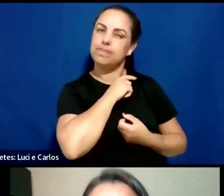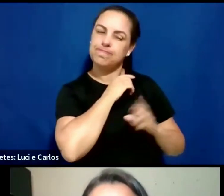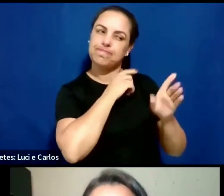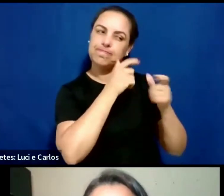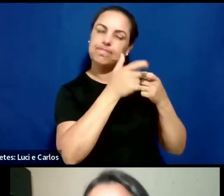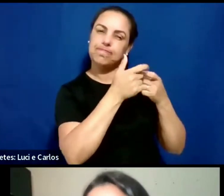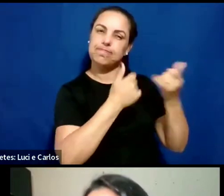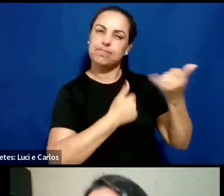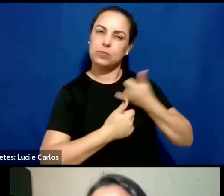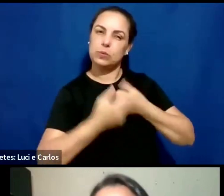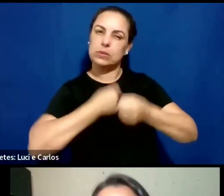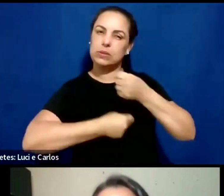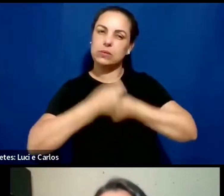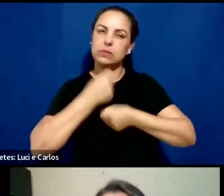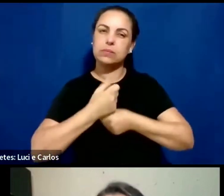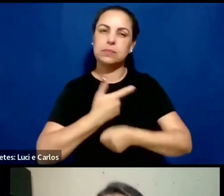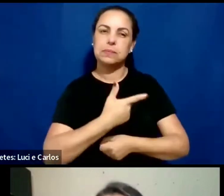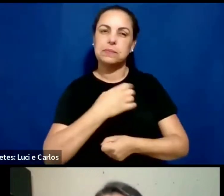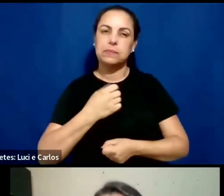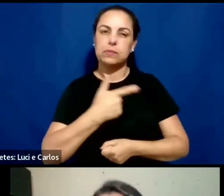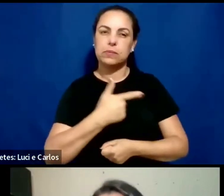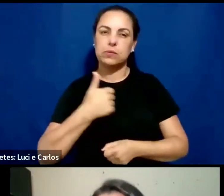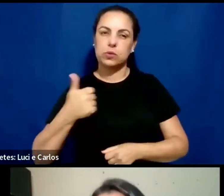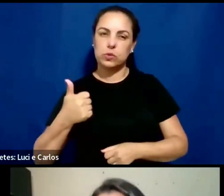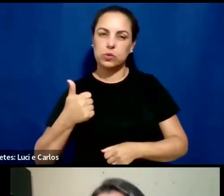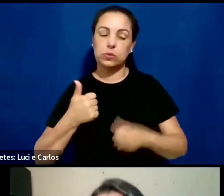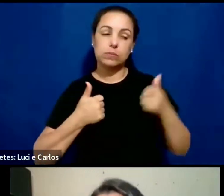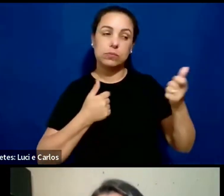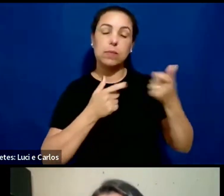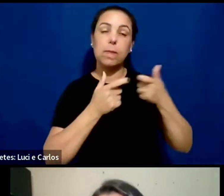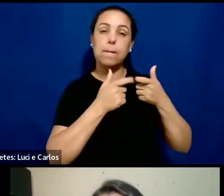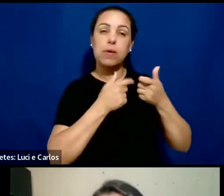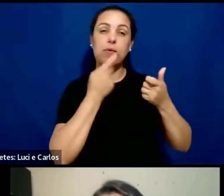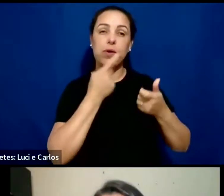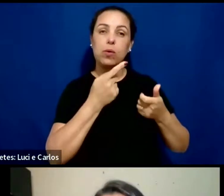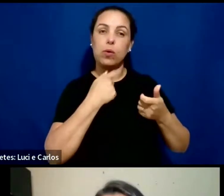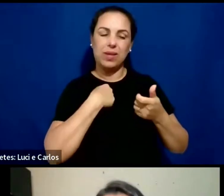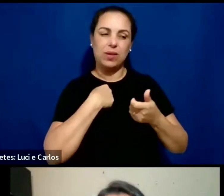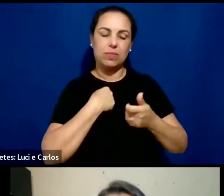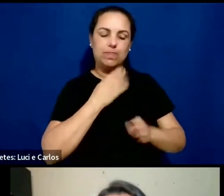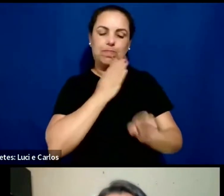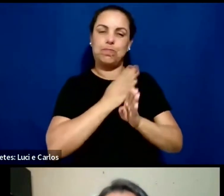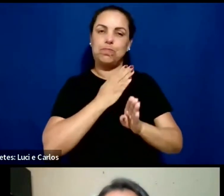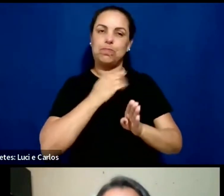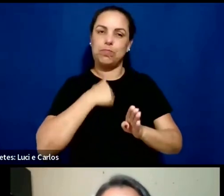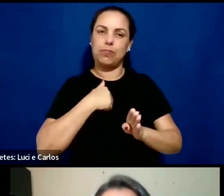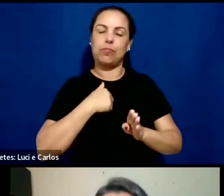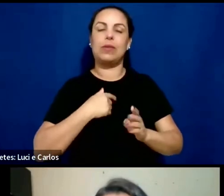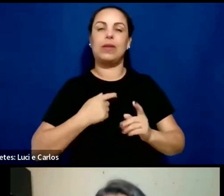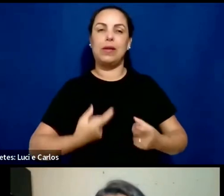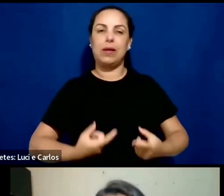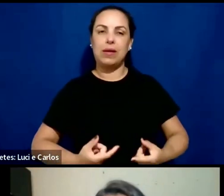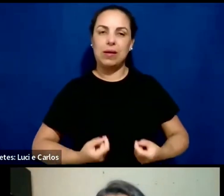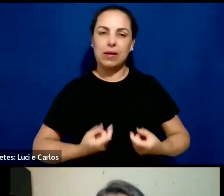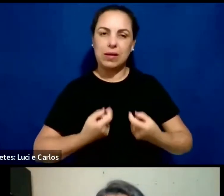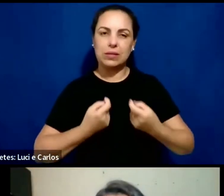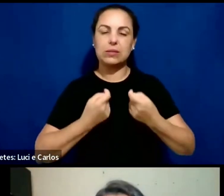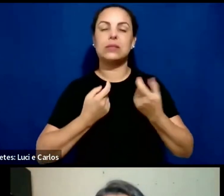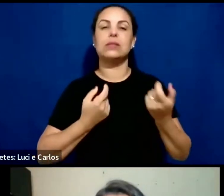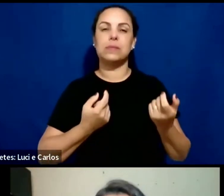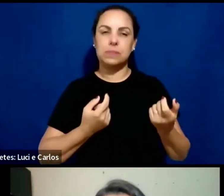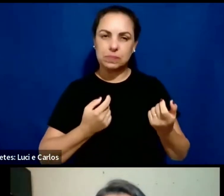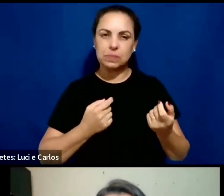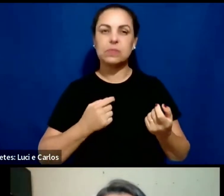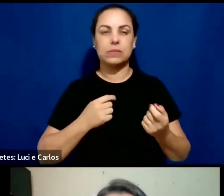Em 2021, eu recebi o diagnóstico de um câncer, passei por tratamento muito agressivo, ele já era estágio